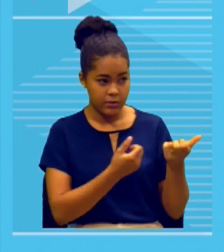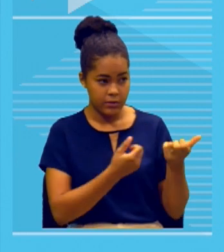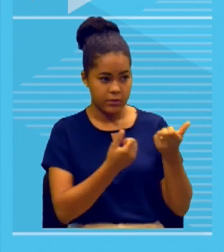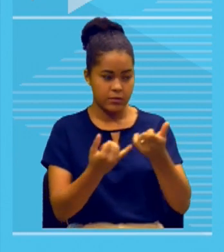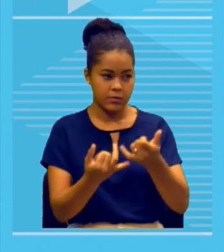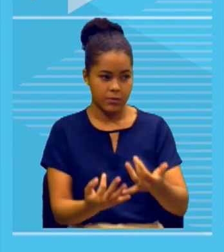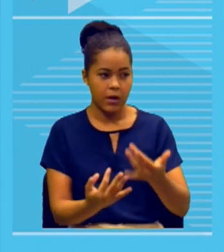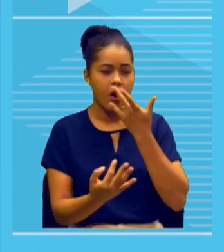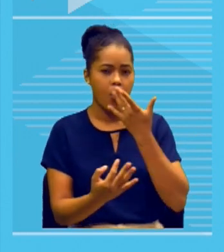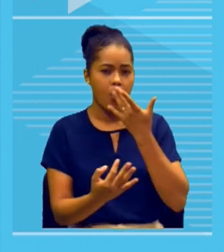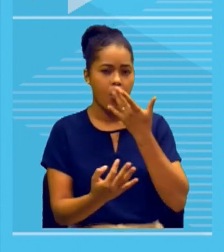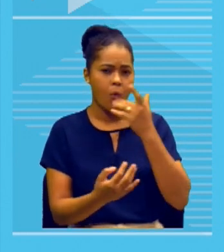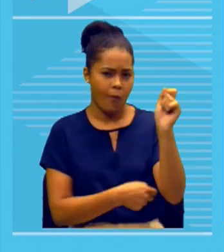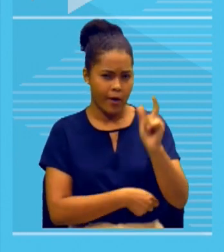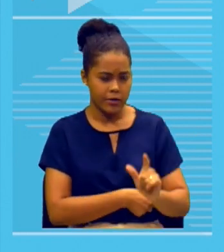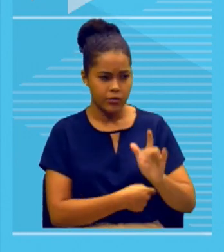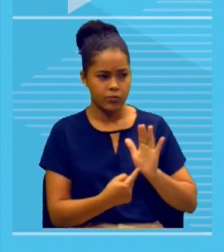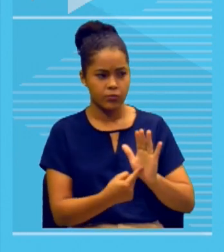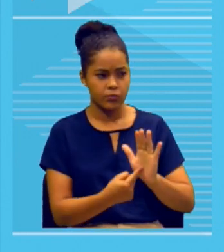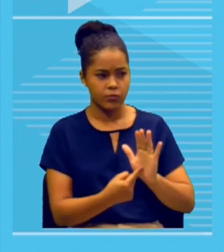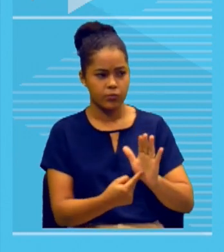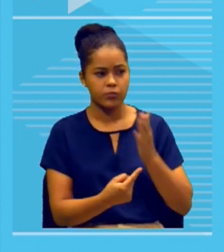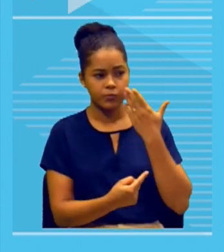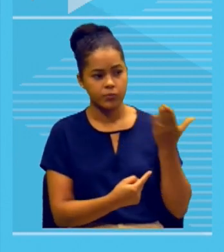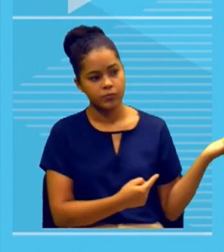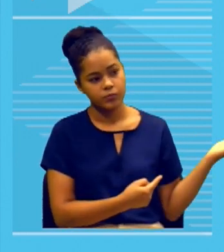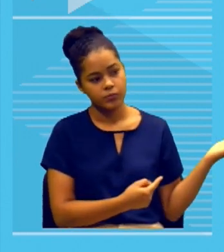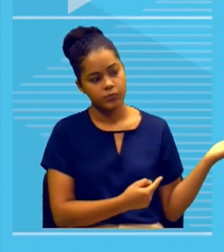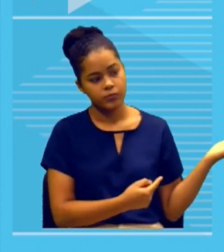que é para você não esquecer azul